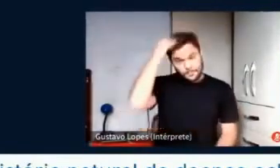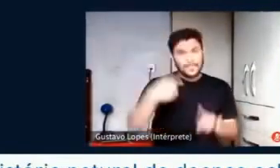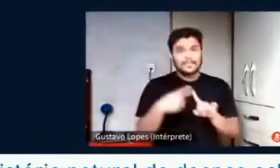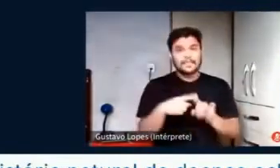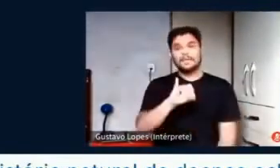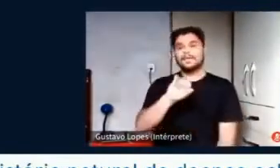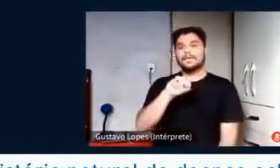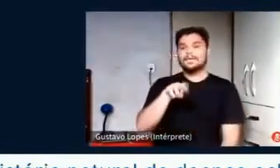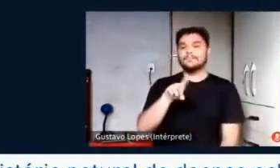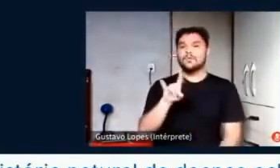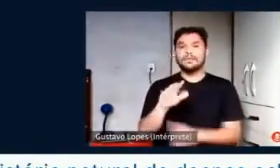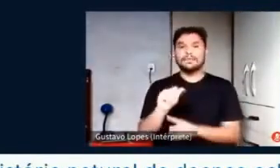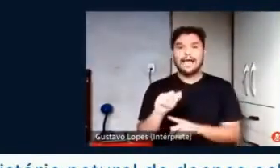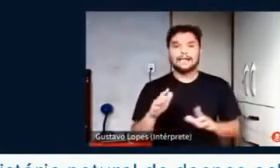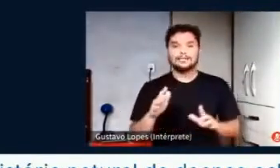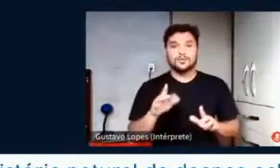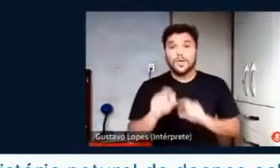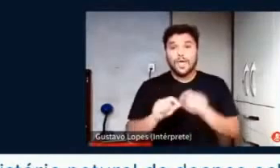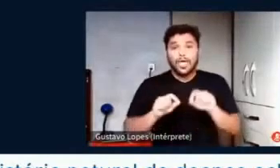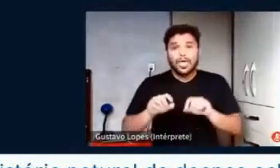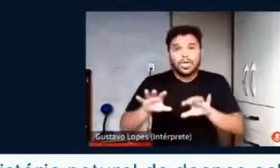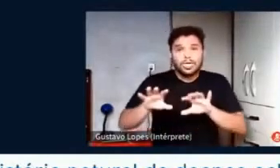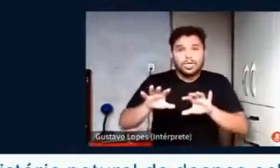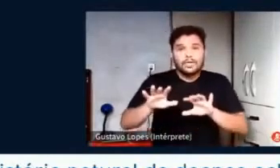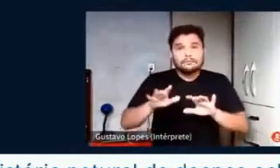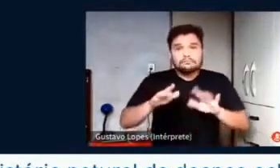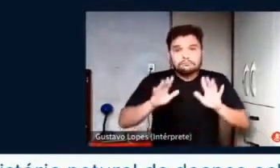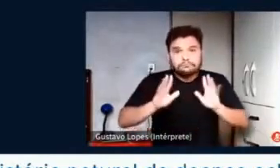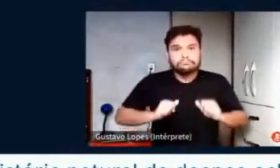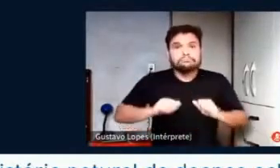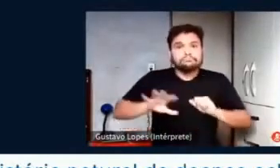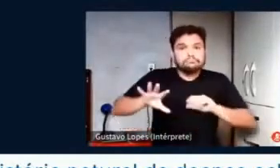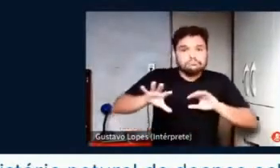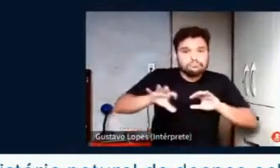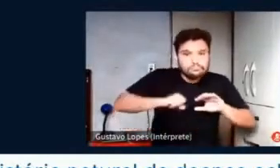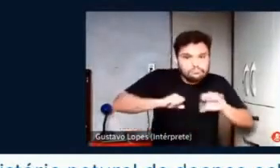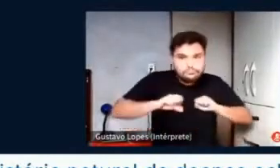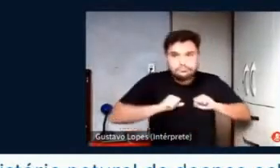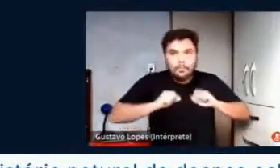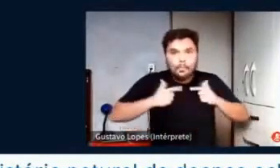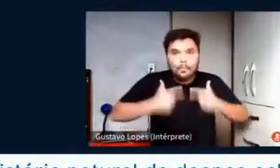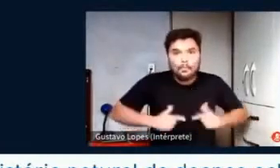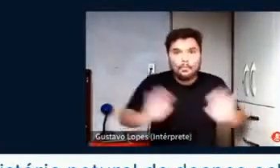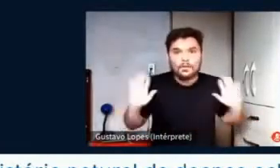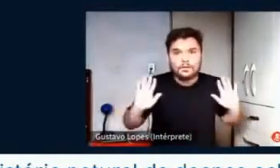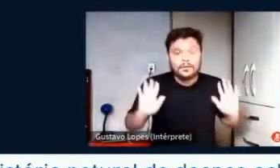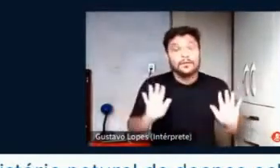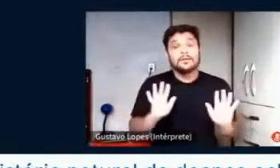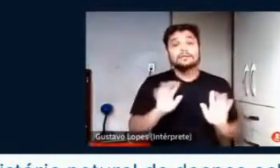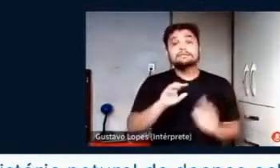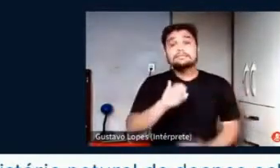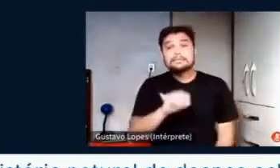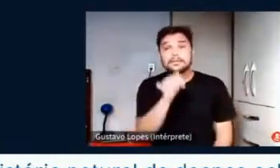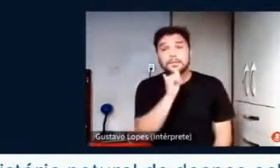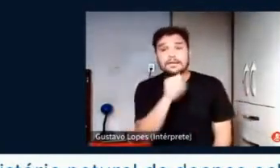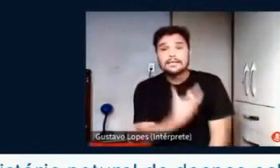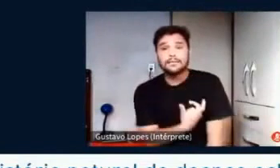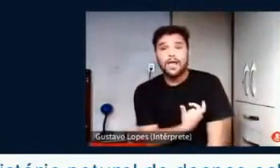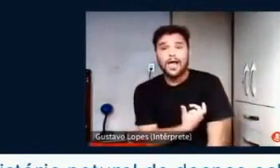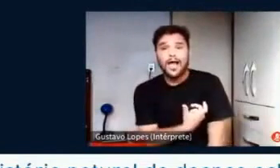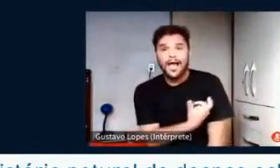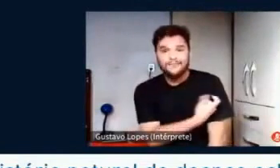questão importante, porque está levando em consideração se a vacina for, se